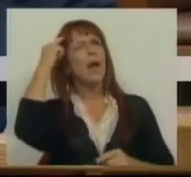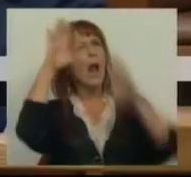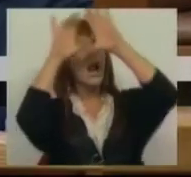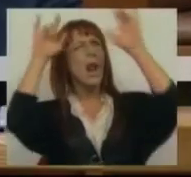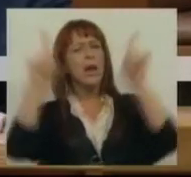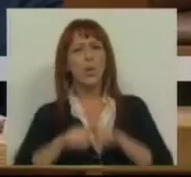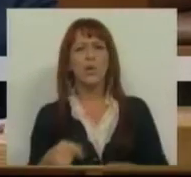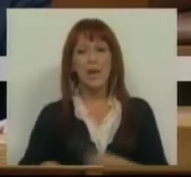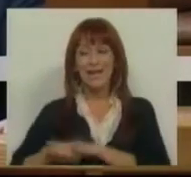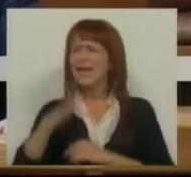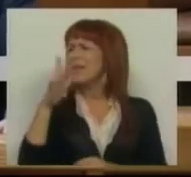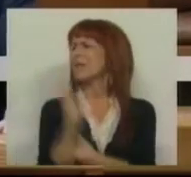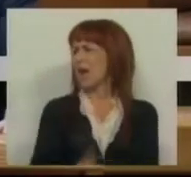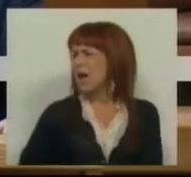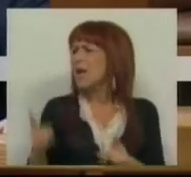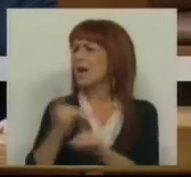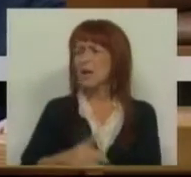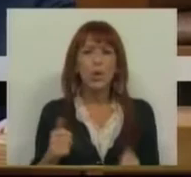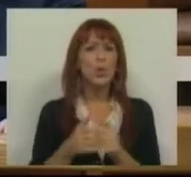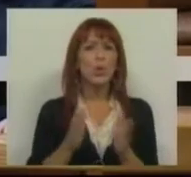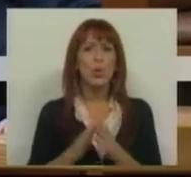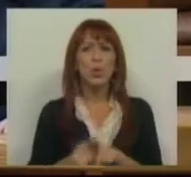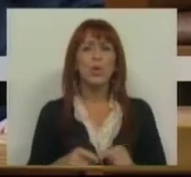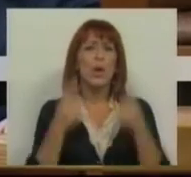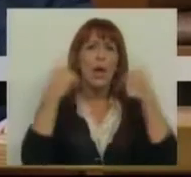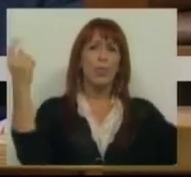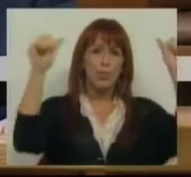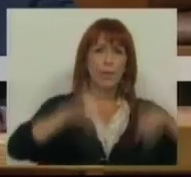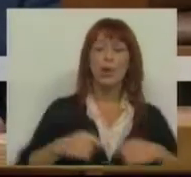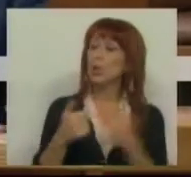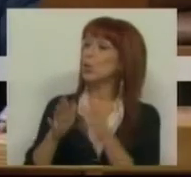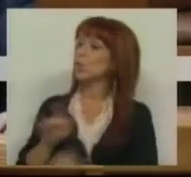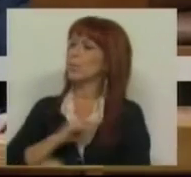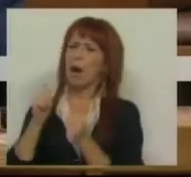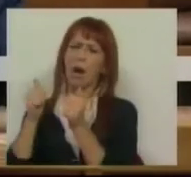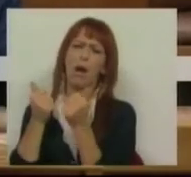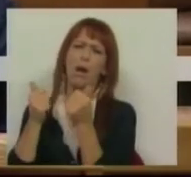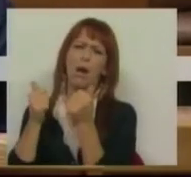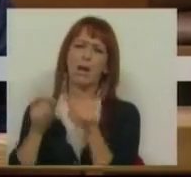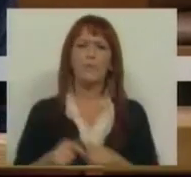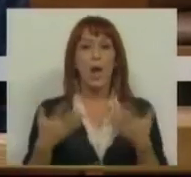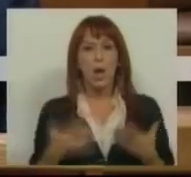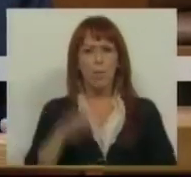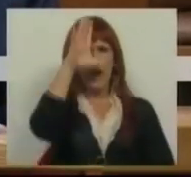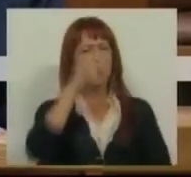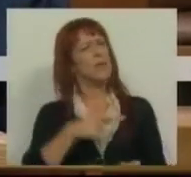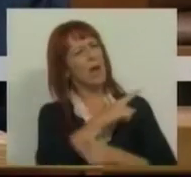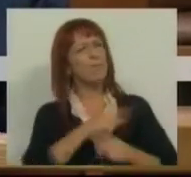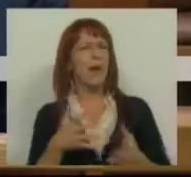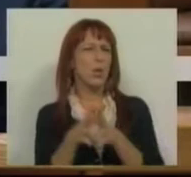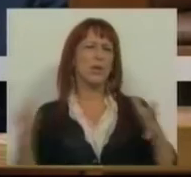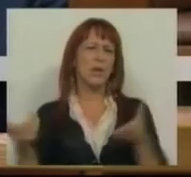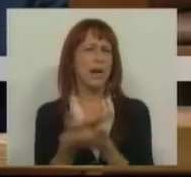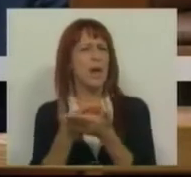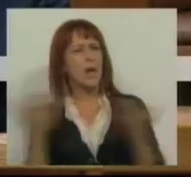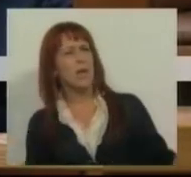que a direita recita sem parar, tudo o que é público é mau, tudo o que é privado reluz. É o peso do Estado que impede o crescimento